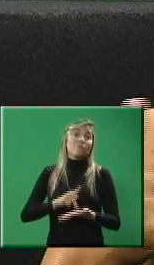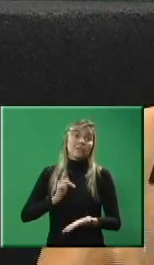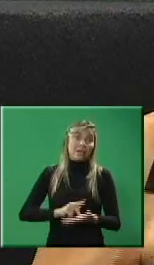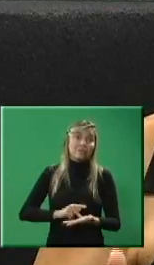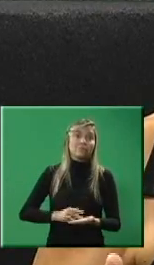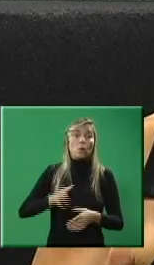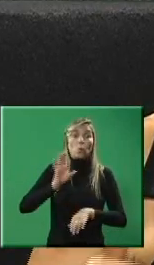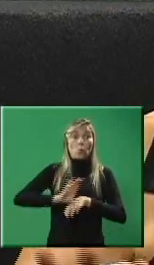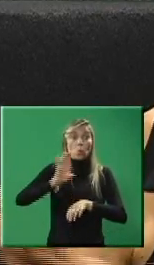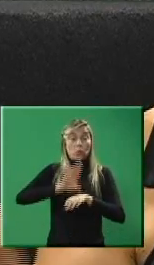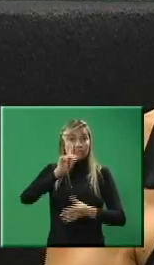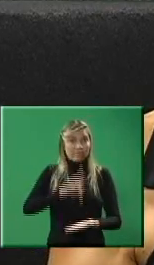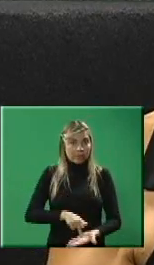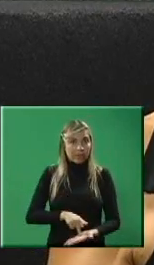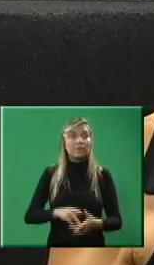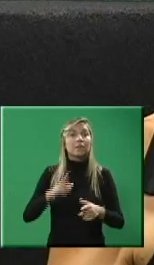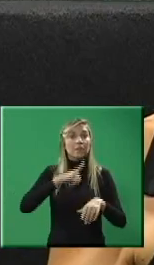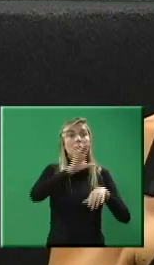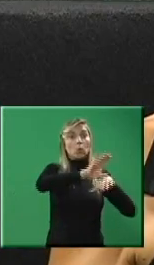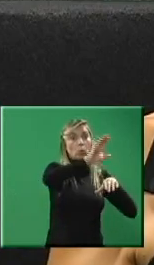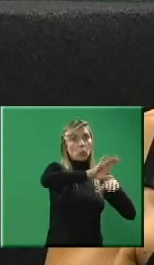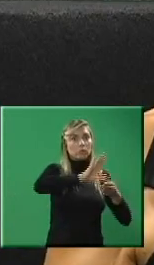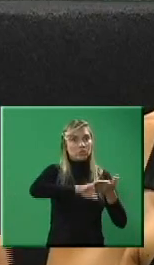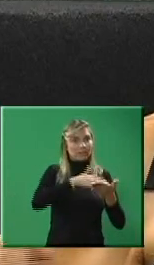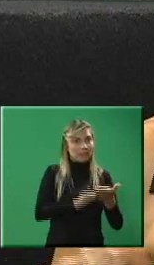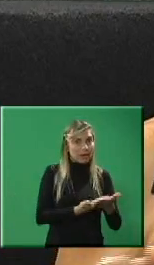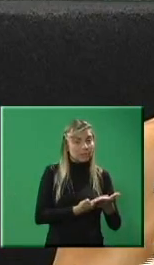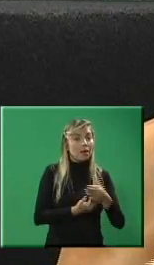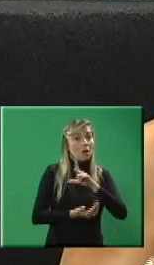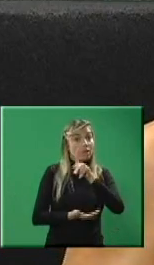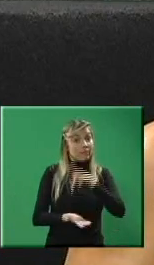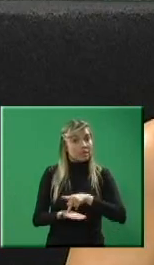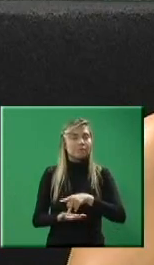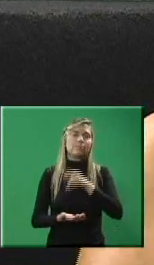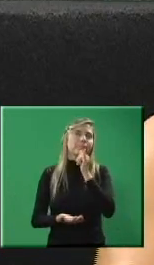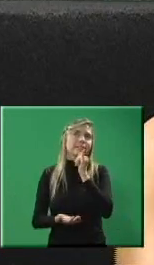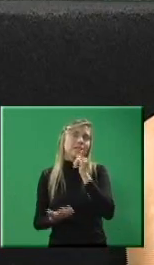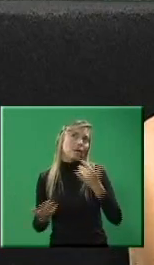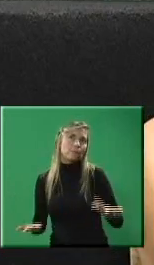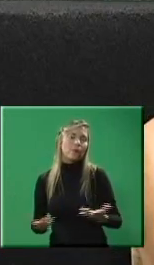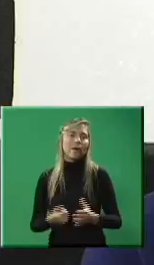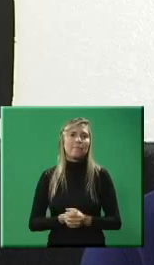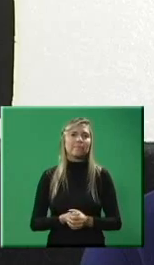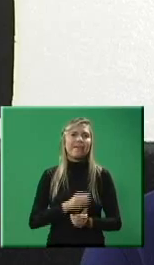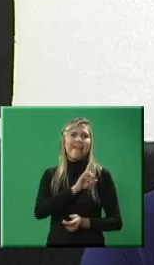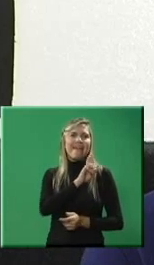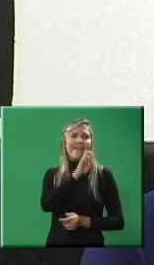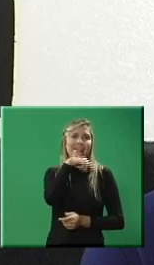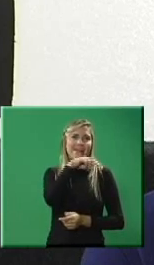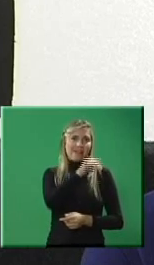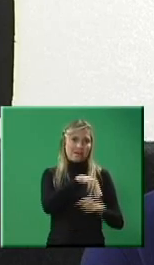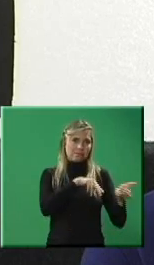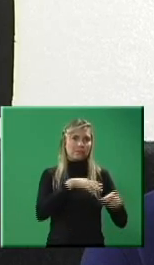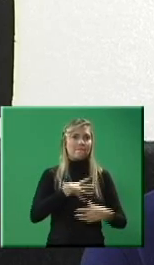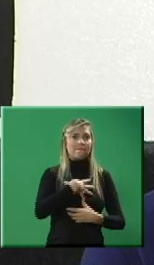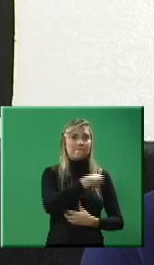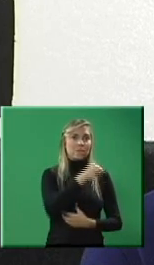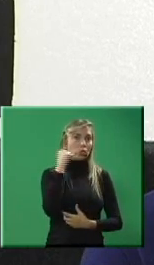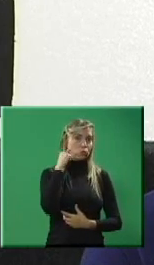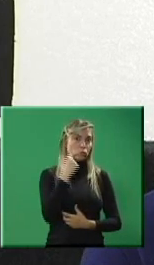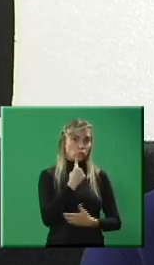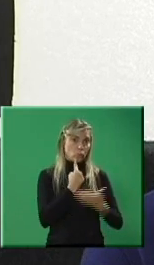necessariamente, ainda hoje, que ter um curso. Na verdade, por exemplo, vamos supor que o Renan fosse filho de